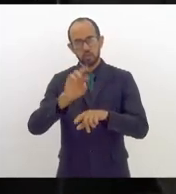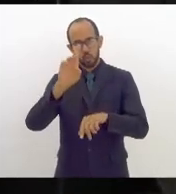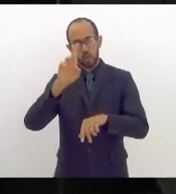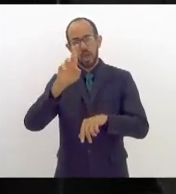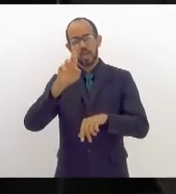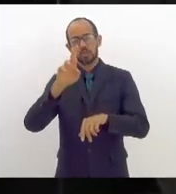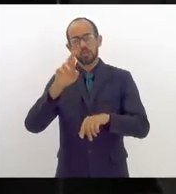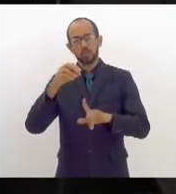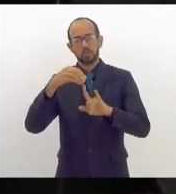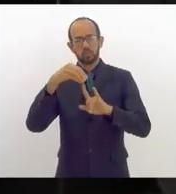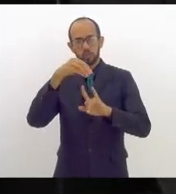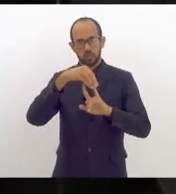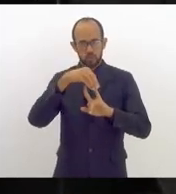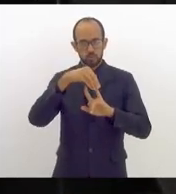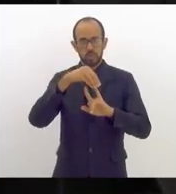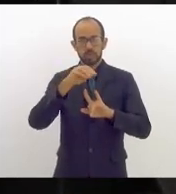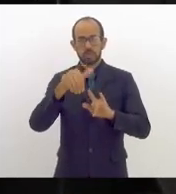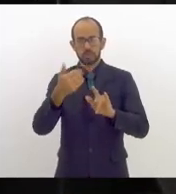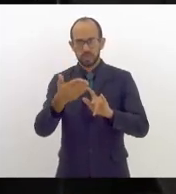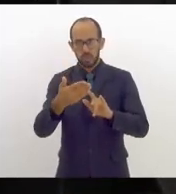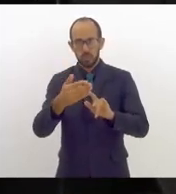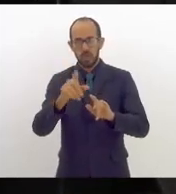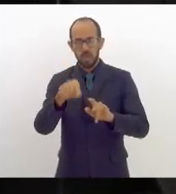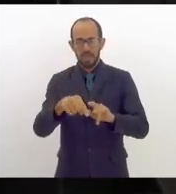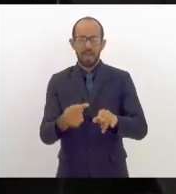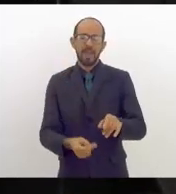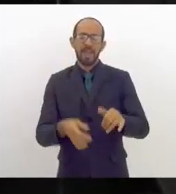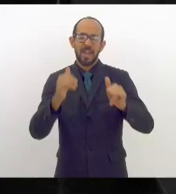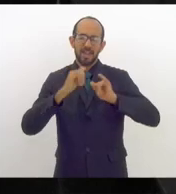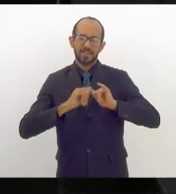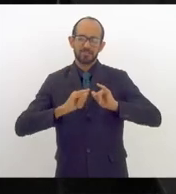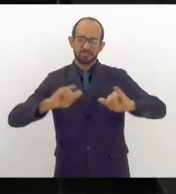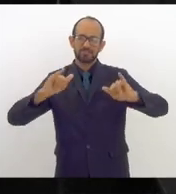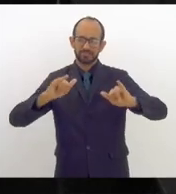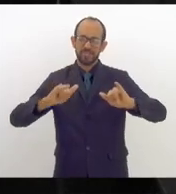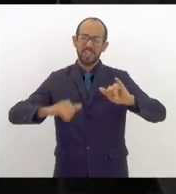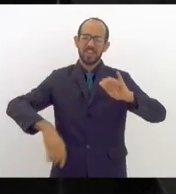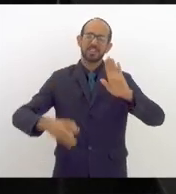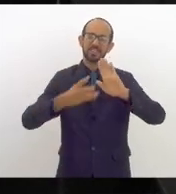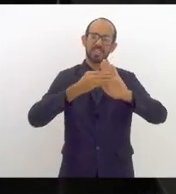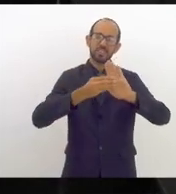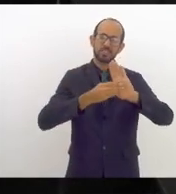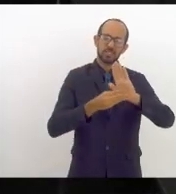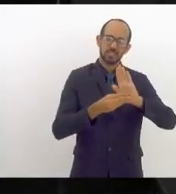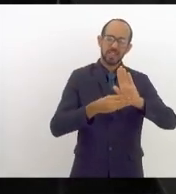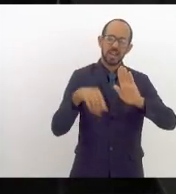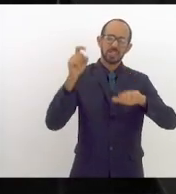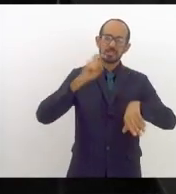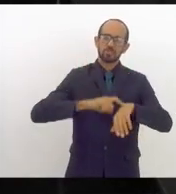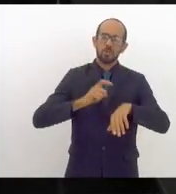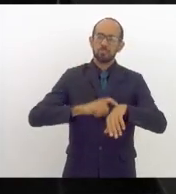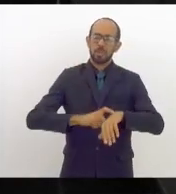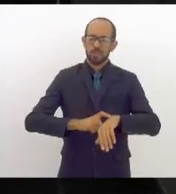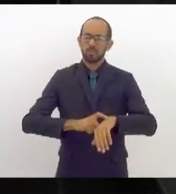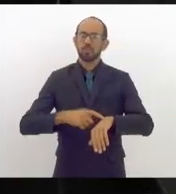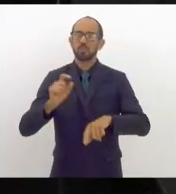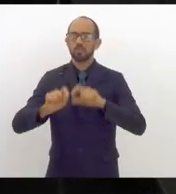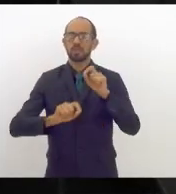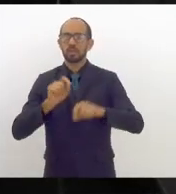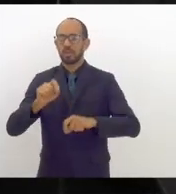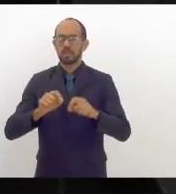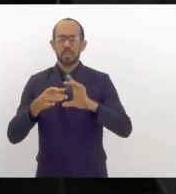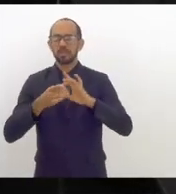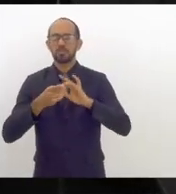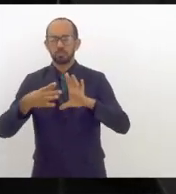que registrar deputada Marta Rocha esse Grande Momento da afirmação da